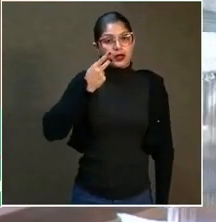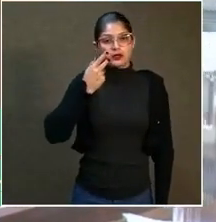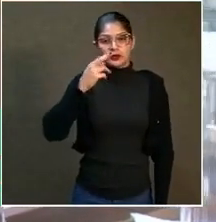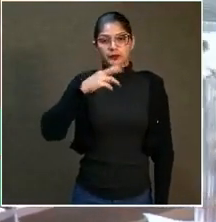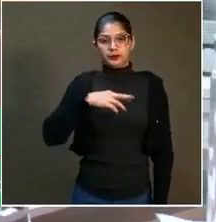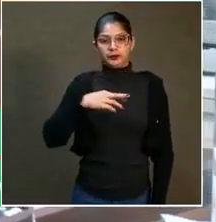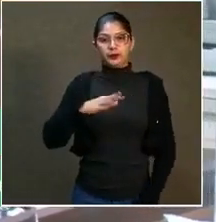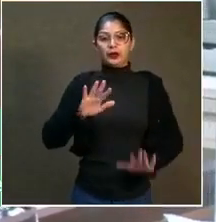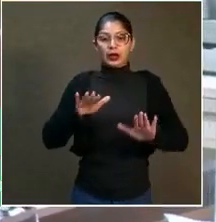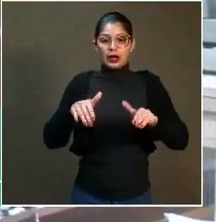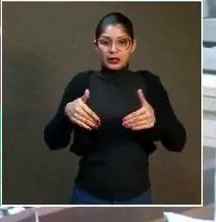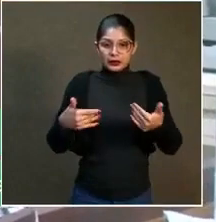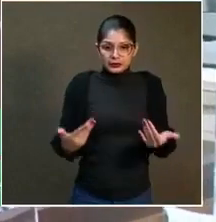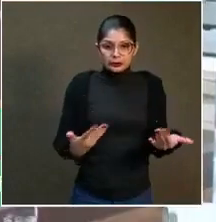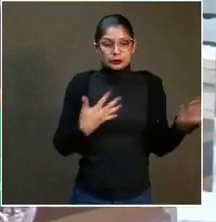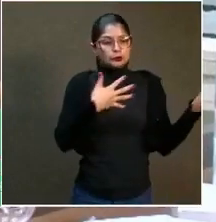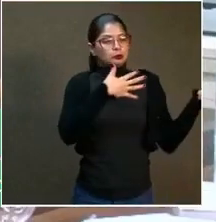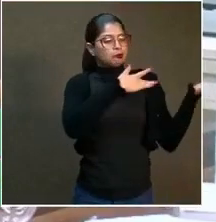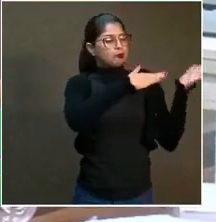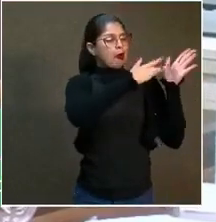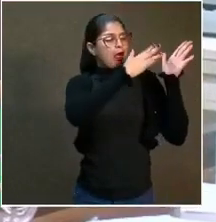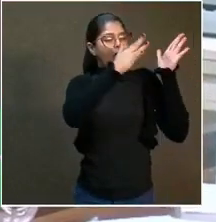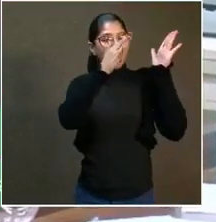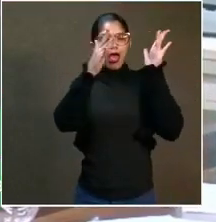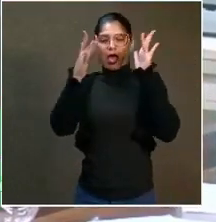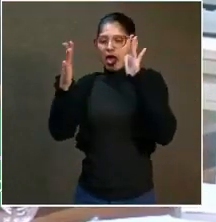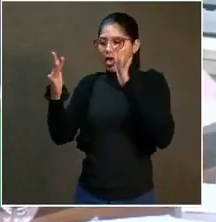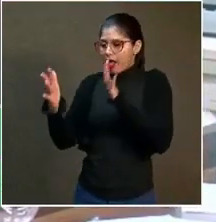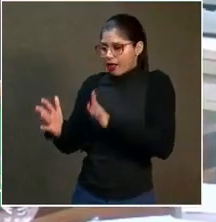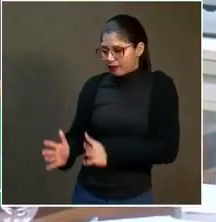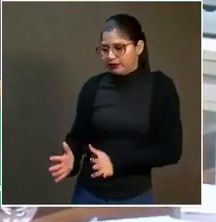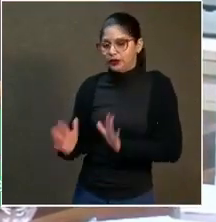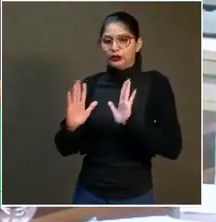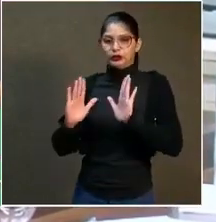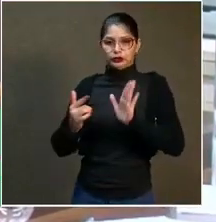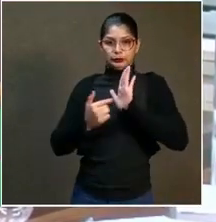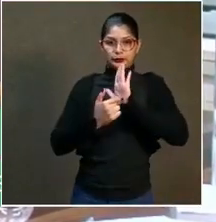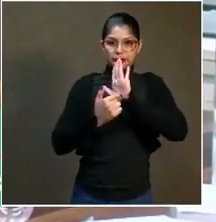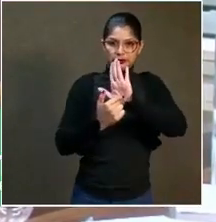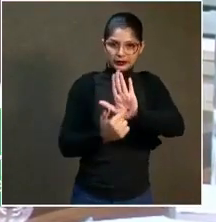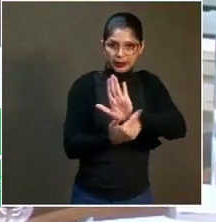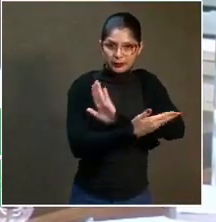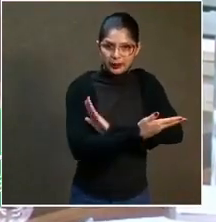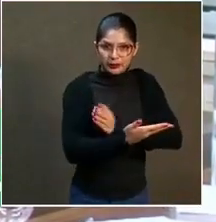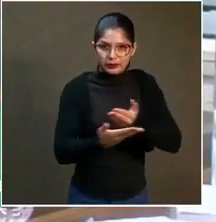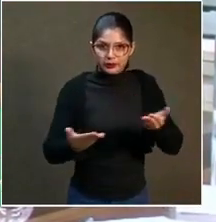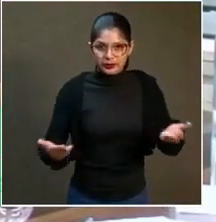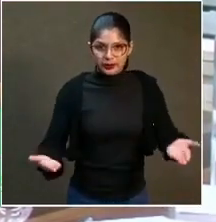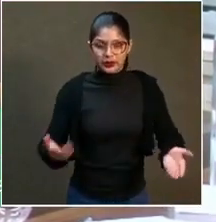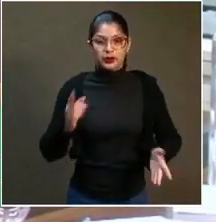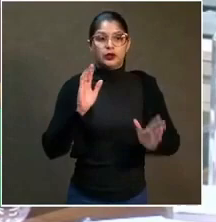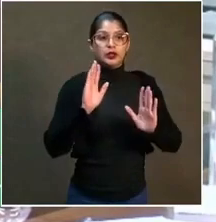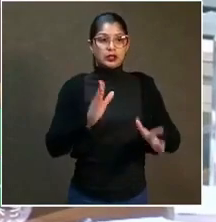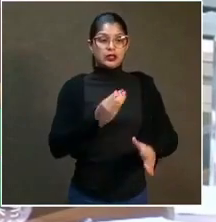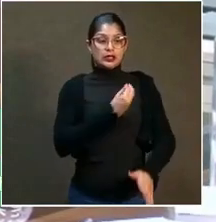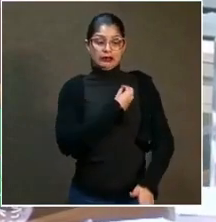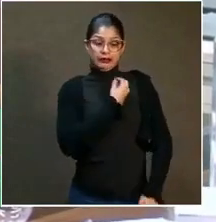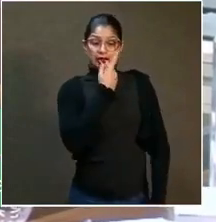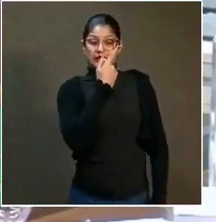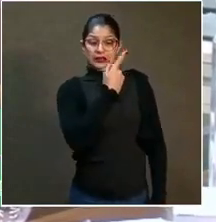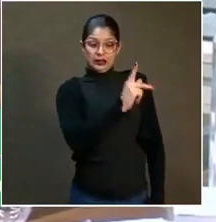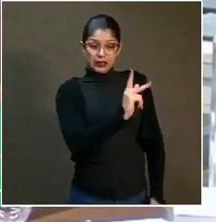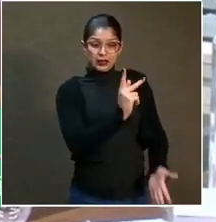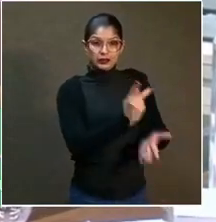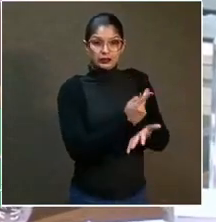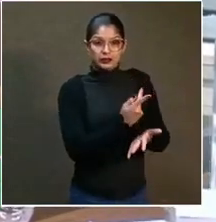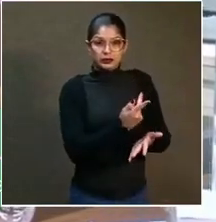excelências, depois de todas essas coisas aqui que eu apresentei para vocês, que aconteceram com o Cássio,